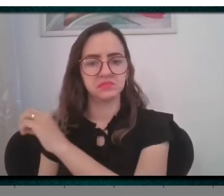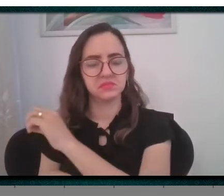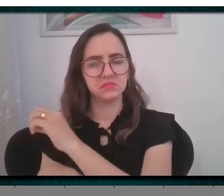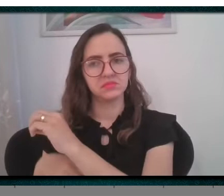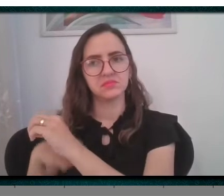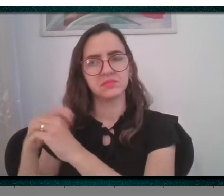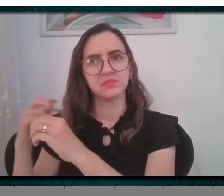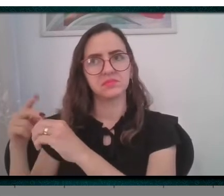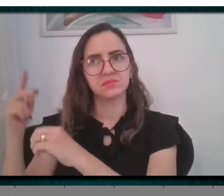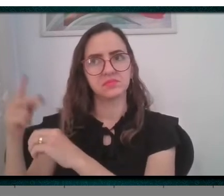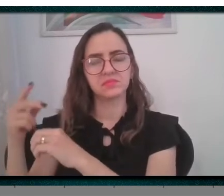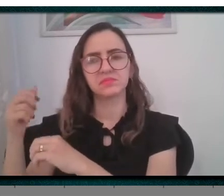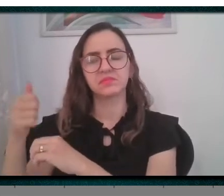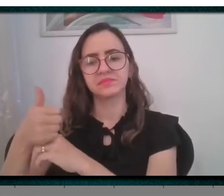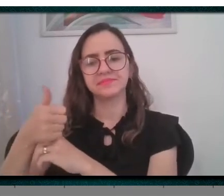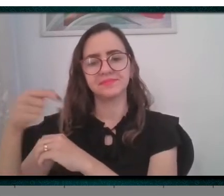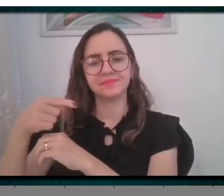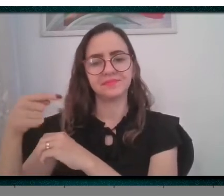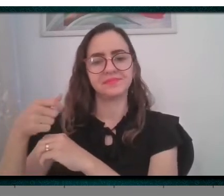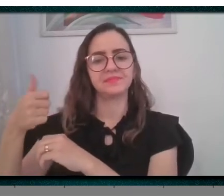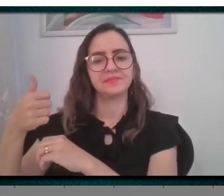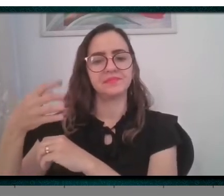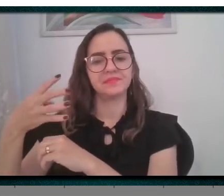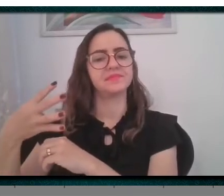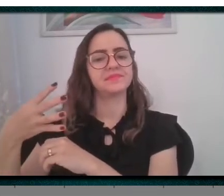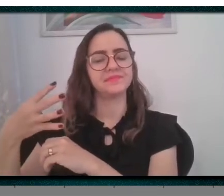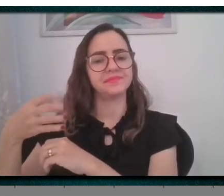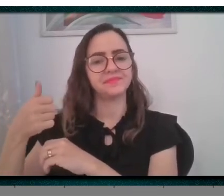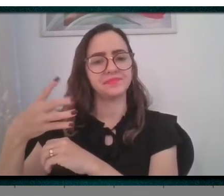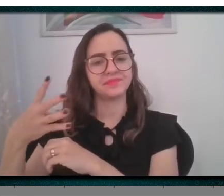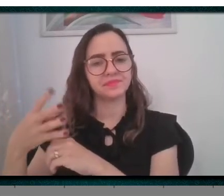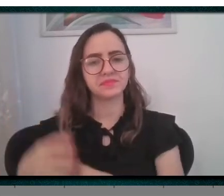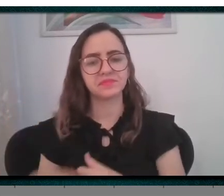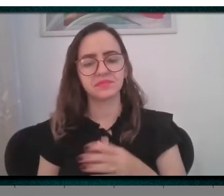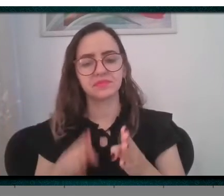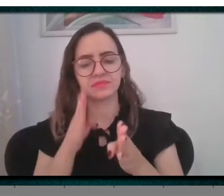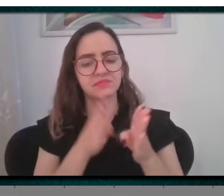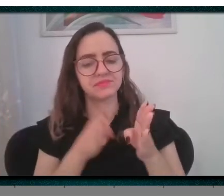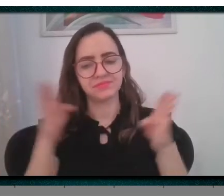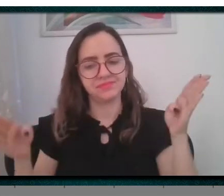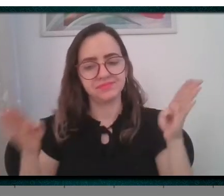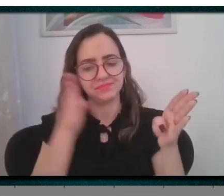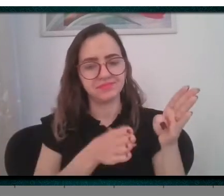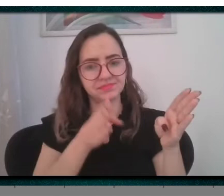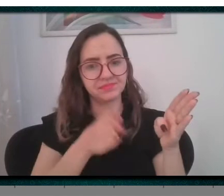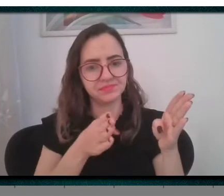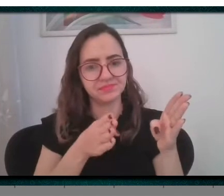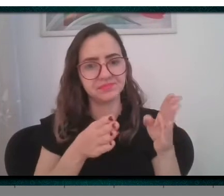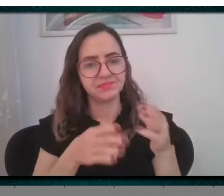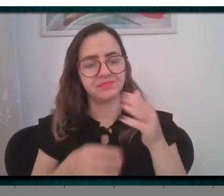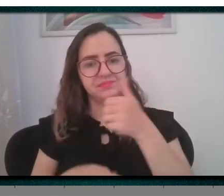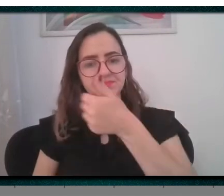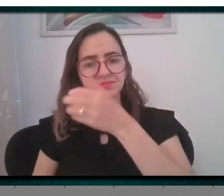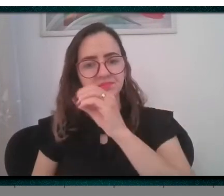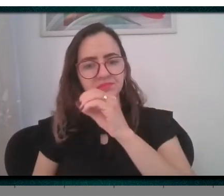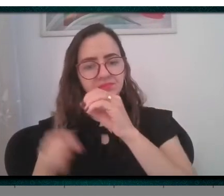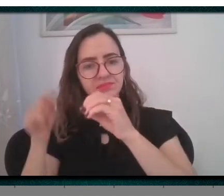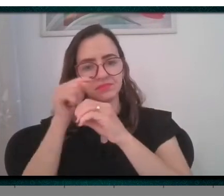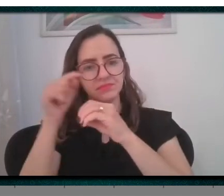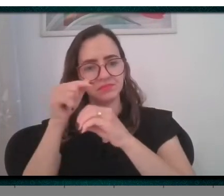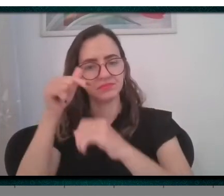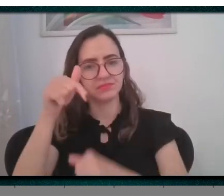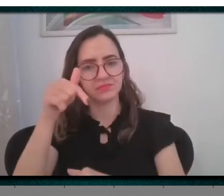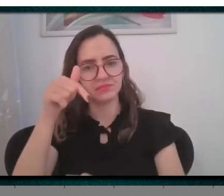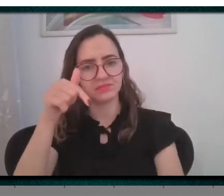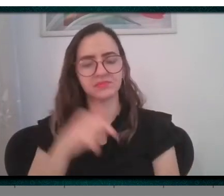menos 14. No meio, 10 elevado a menos 7. Tá, gente? Aqui está a primeira